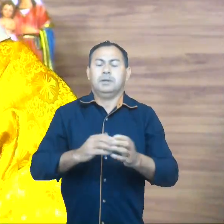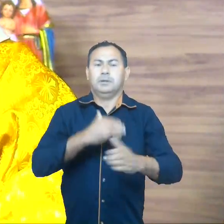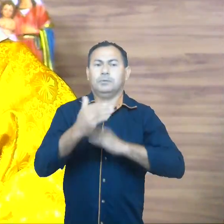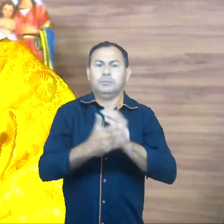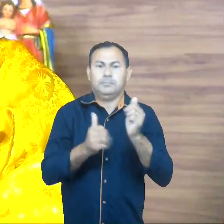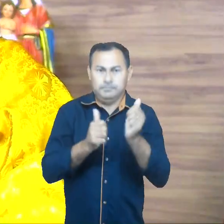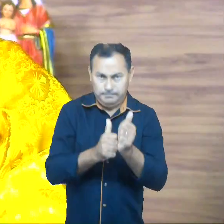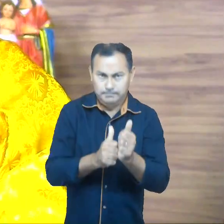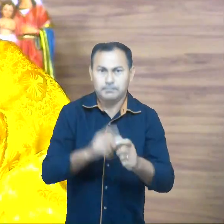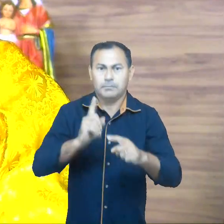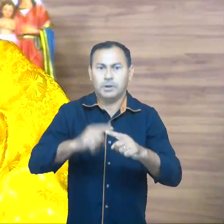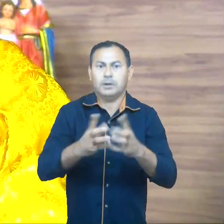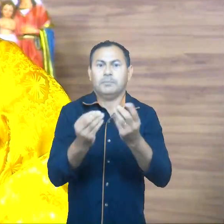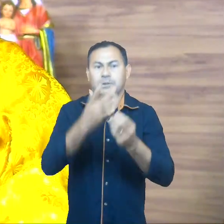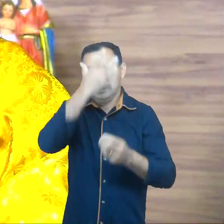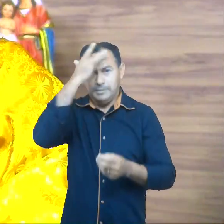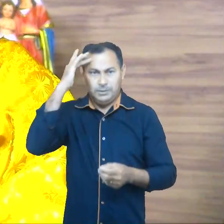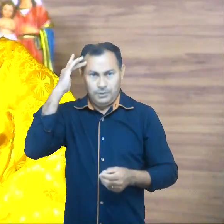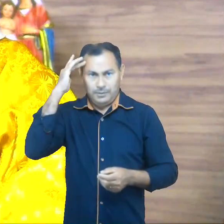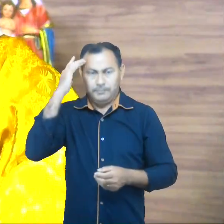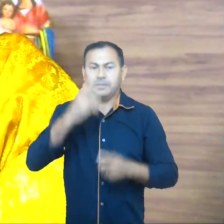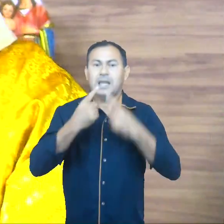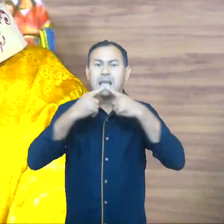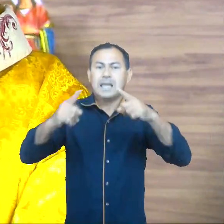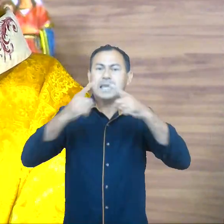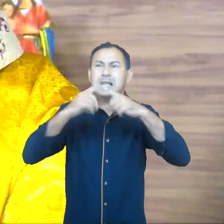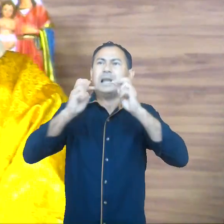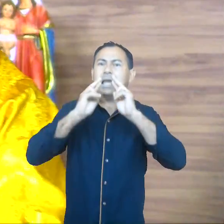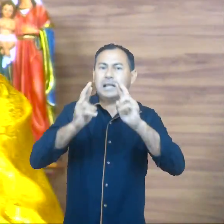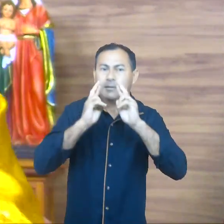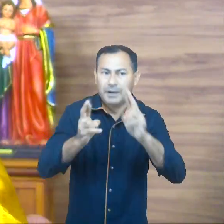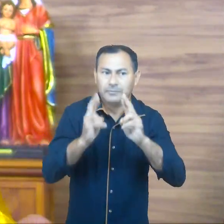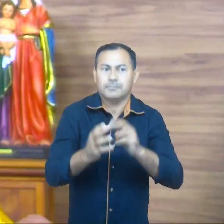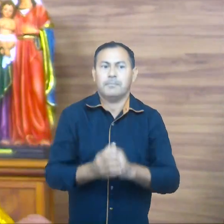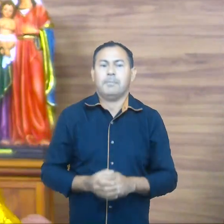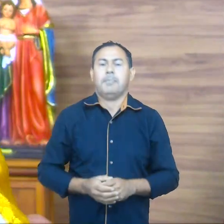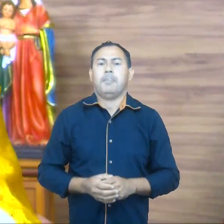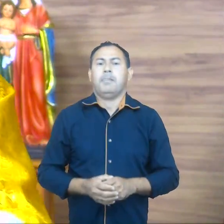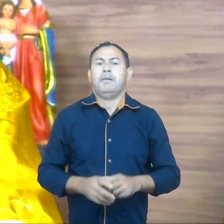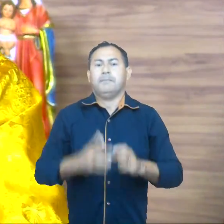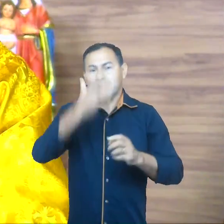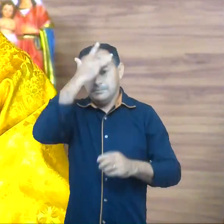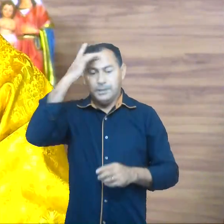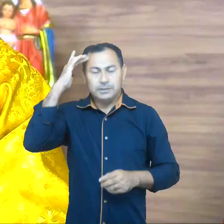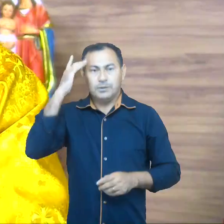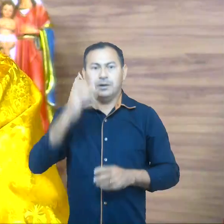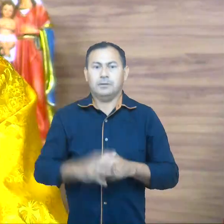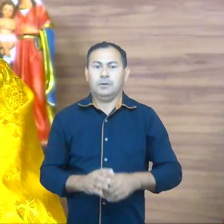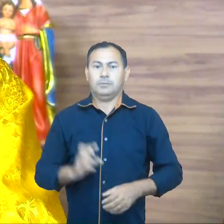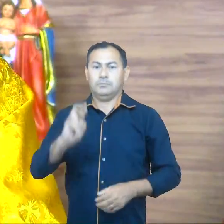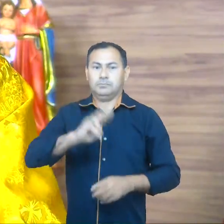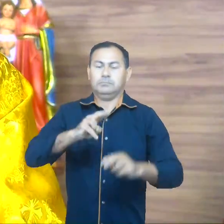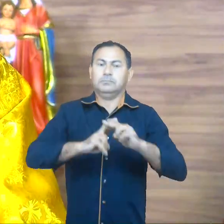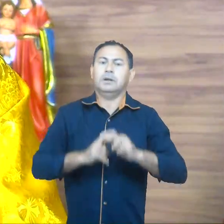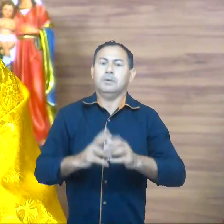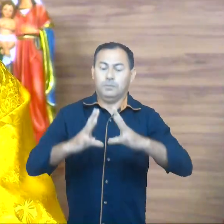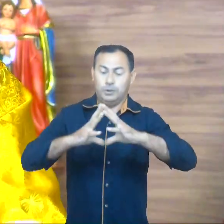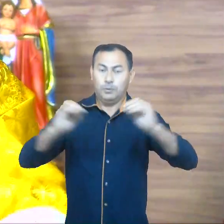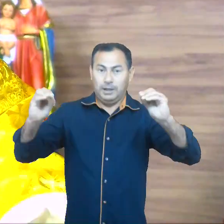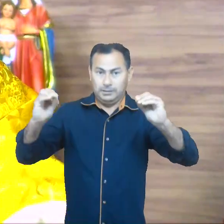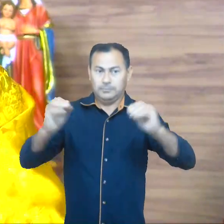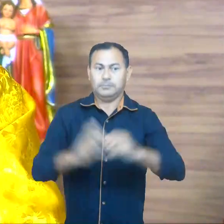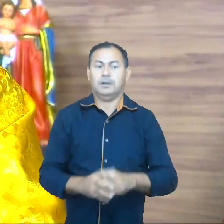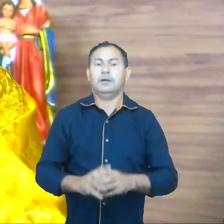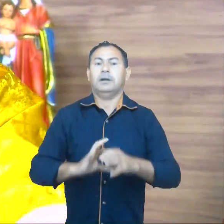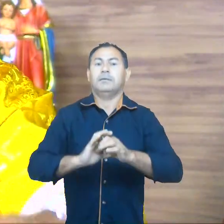próximo. Porque muitas pessoas criticaram, sim, mas muitas pessoas usufruíram, foram curadas,